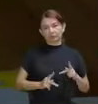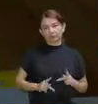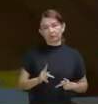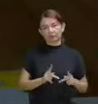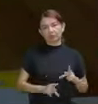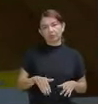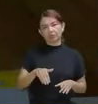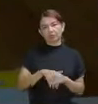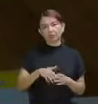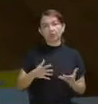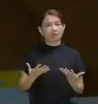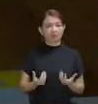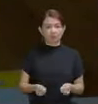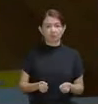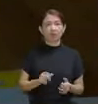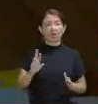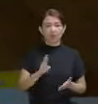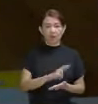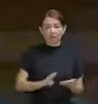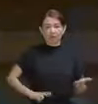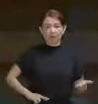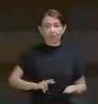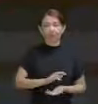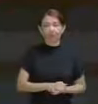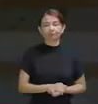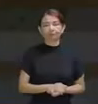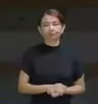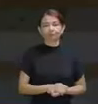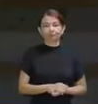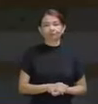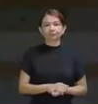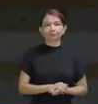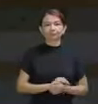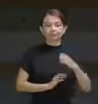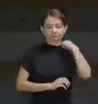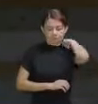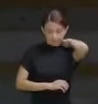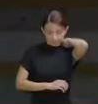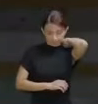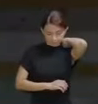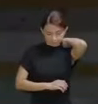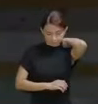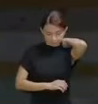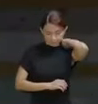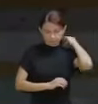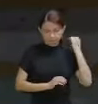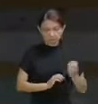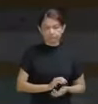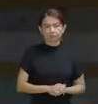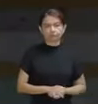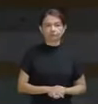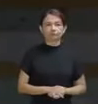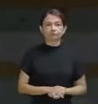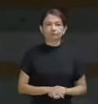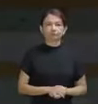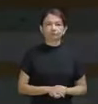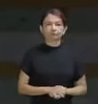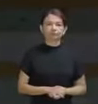e não provimento do recurso. É o relatório. Foco na parte central da mesa.